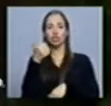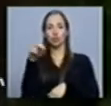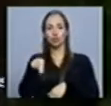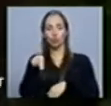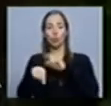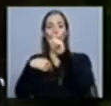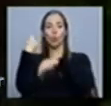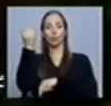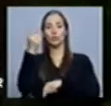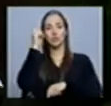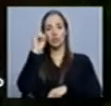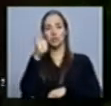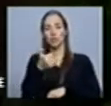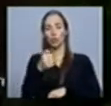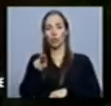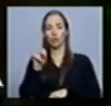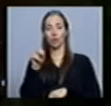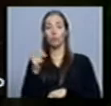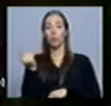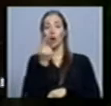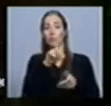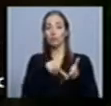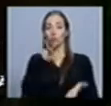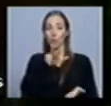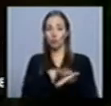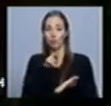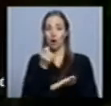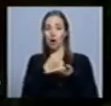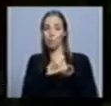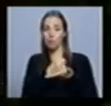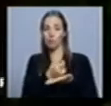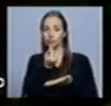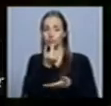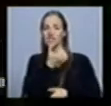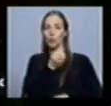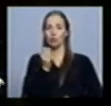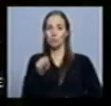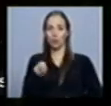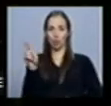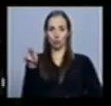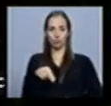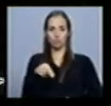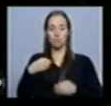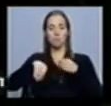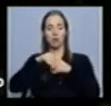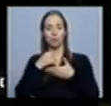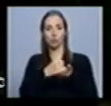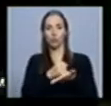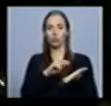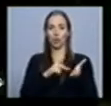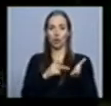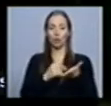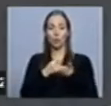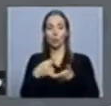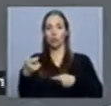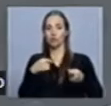um dos projetos que forem aprovados tem um financiamento de 50 mil euros para além do apoio técnico e também o apoio de negócio. E,